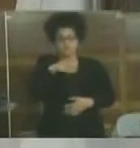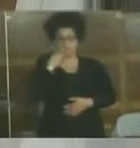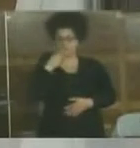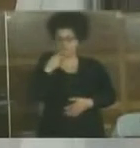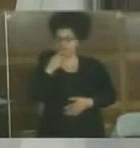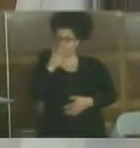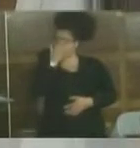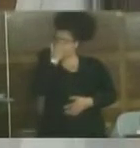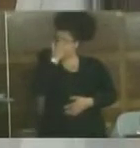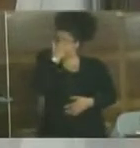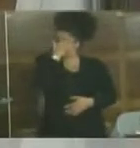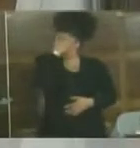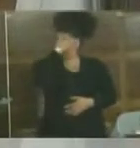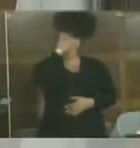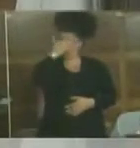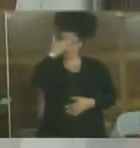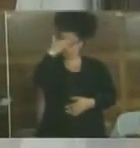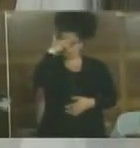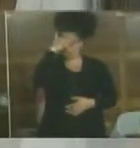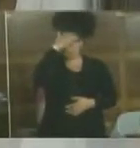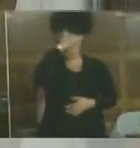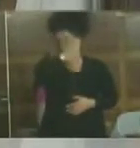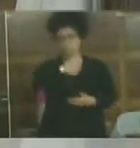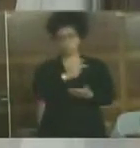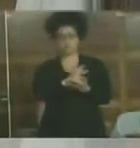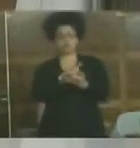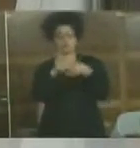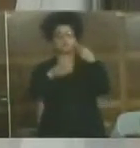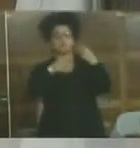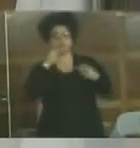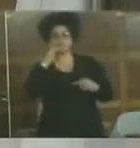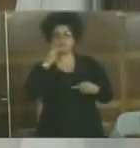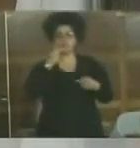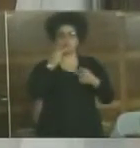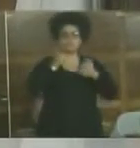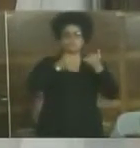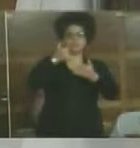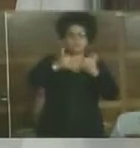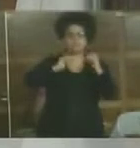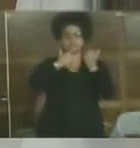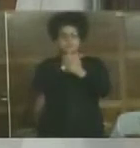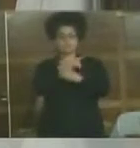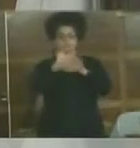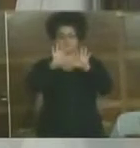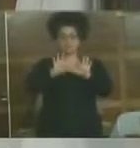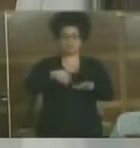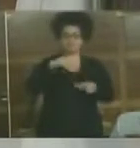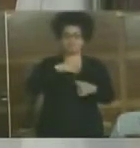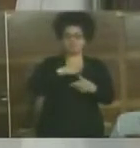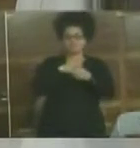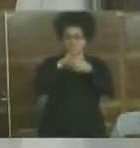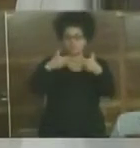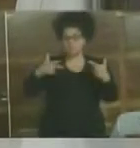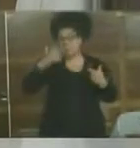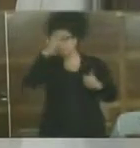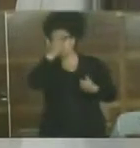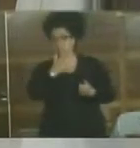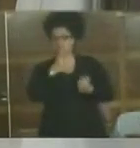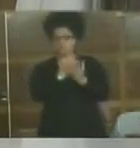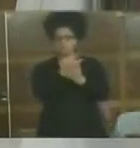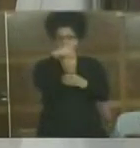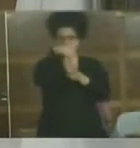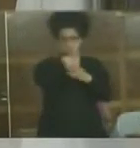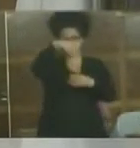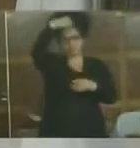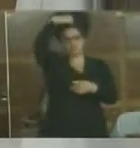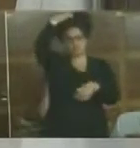Eu falo rindo, né? Eu falo sempre brincando, mas tem coisas sérias acontecendo dentro de Angra, que por vezes a gente pensa que